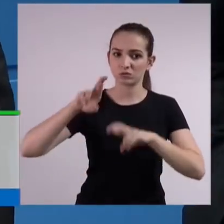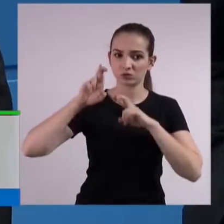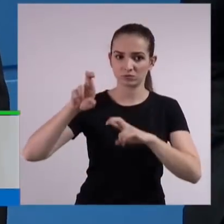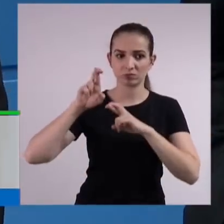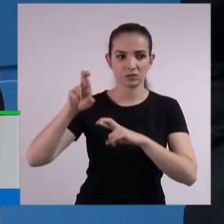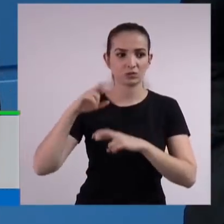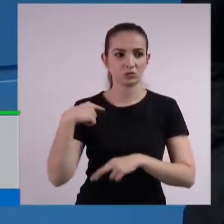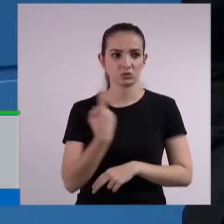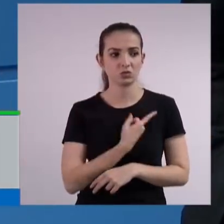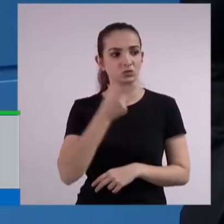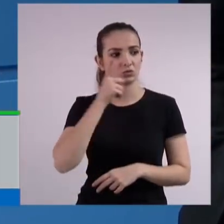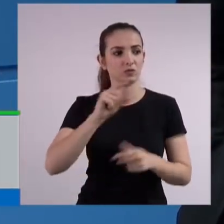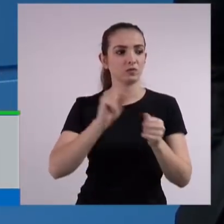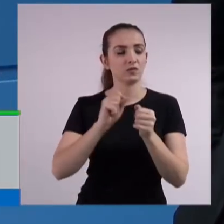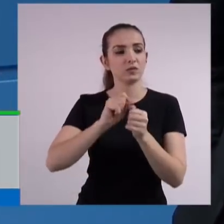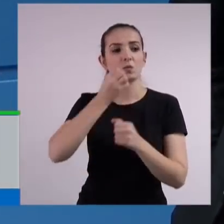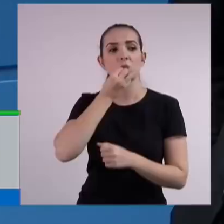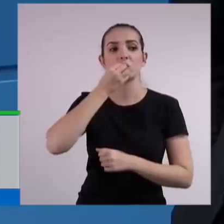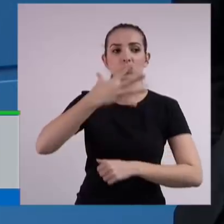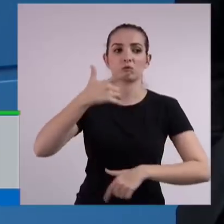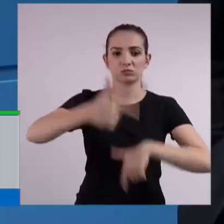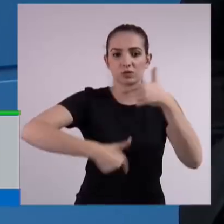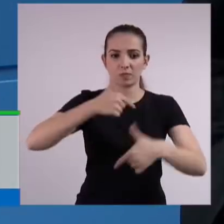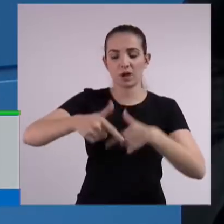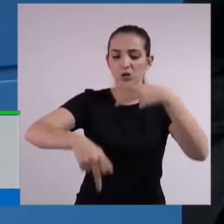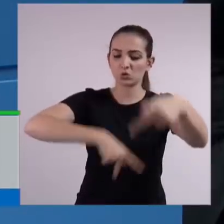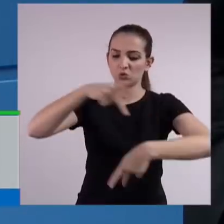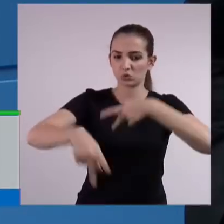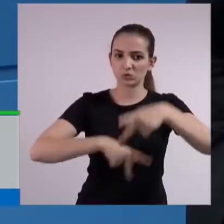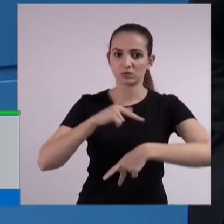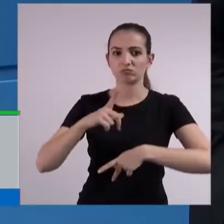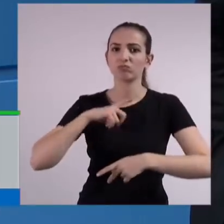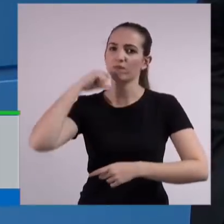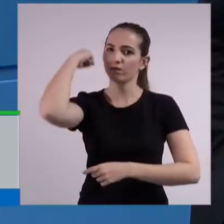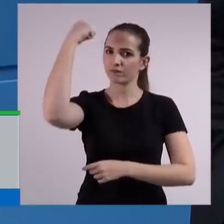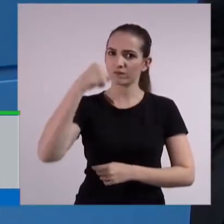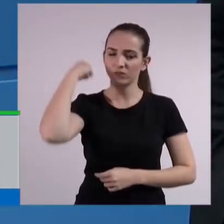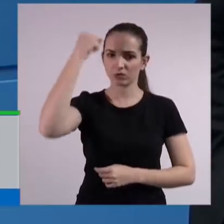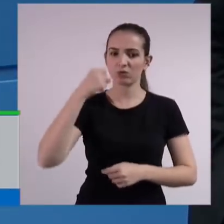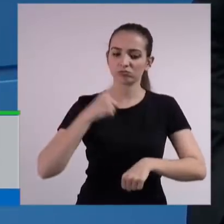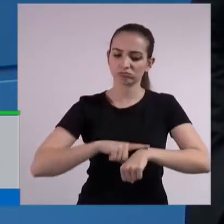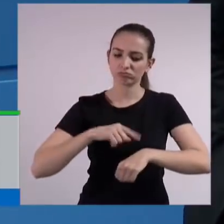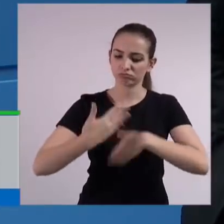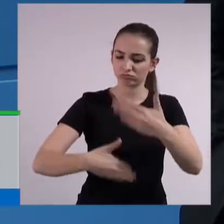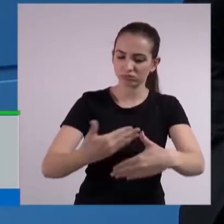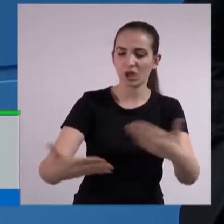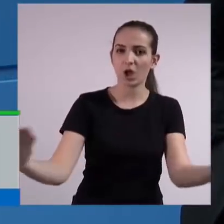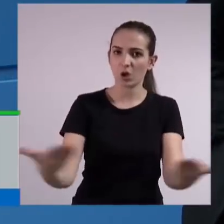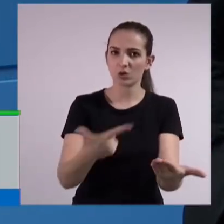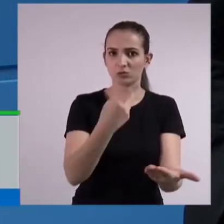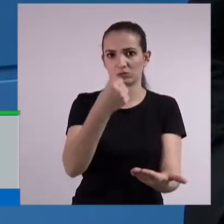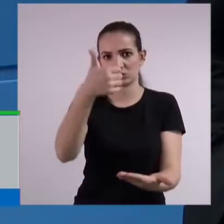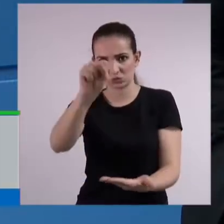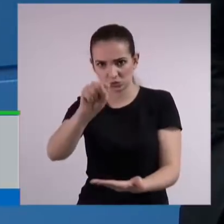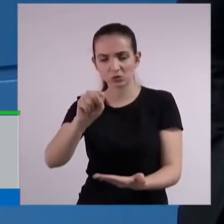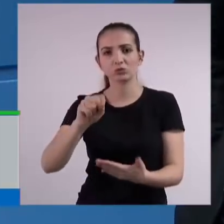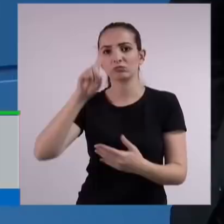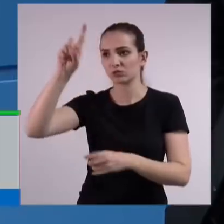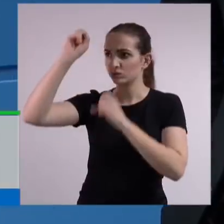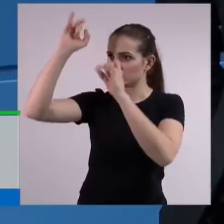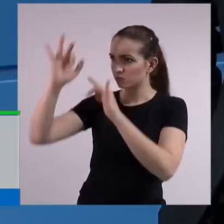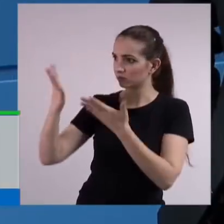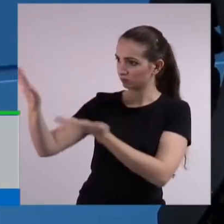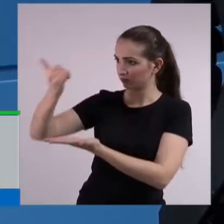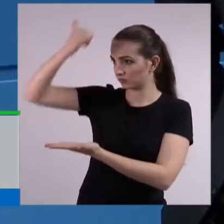consiga fazer um bom trabalho e que a população seja a vitoriosa nesse processo de 2018. Que Deus te